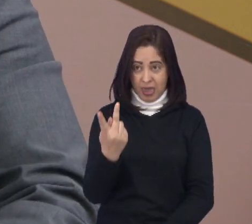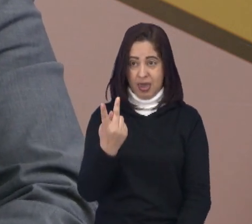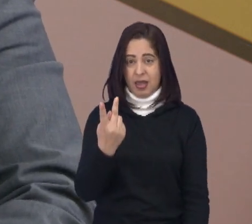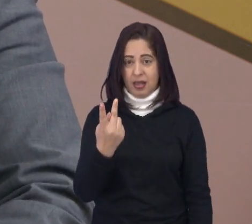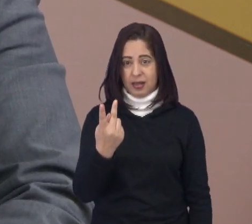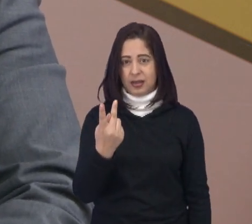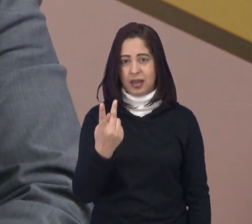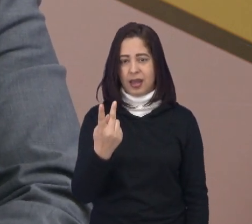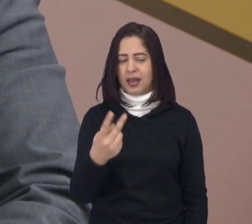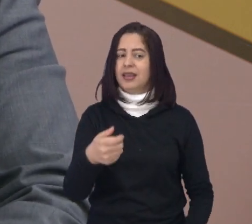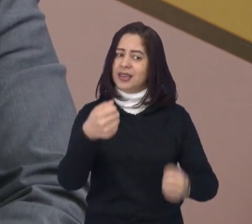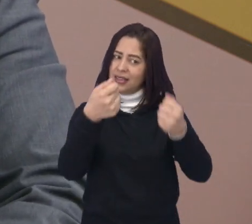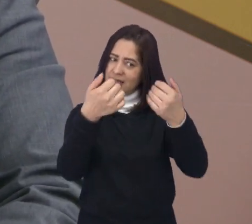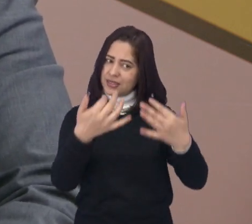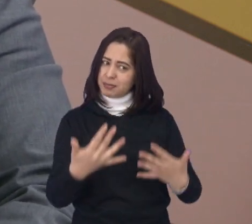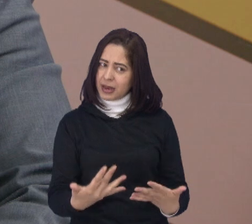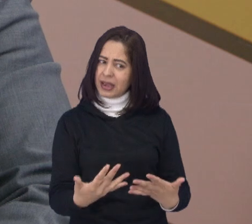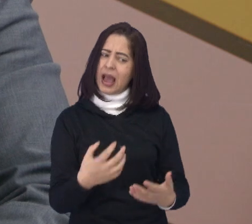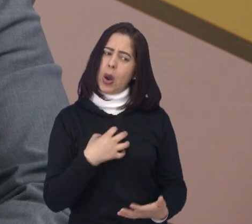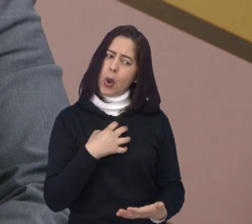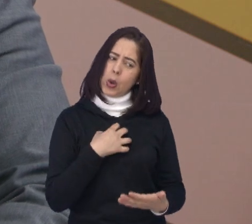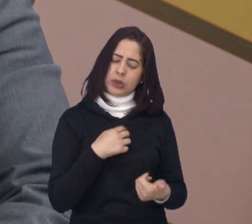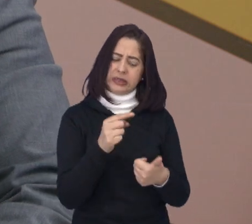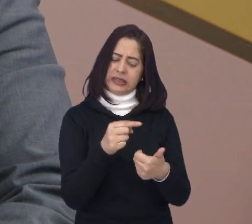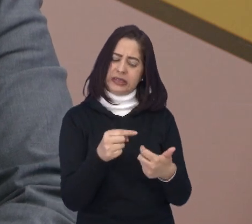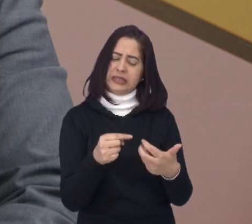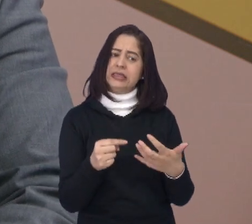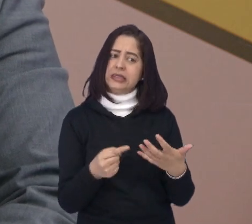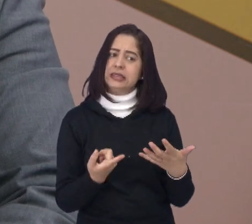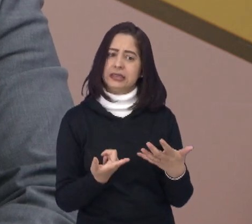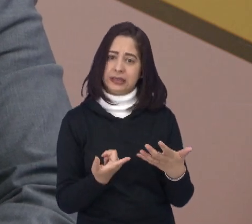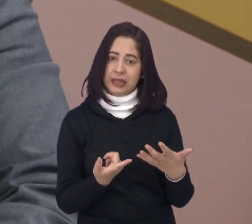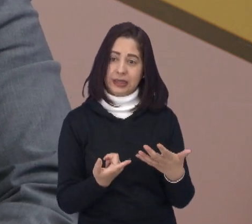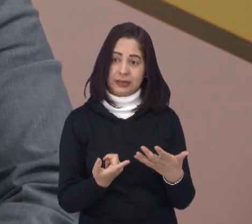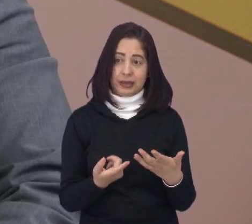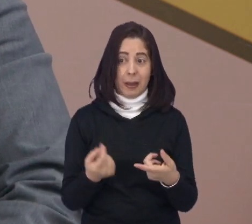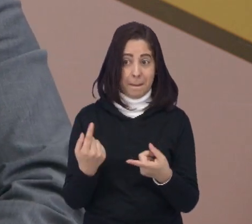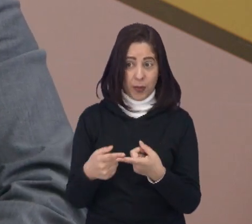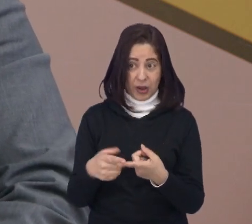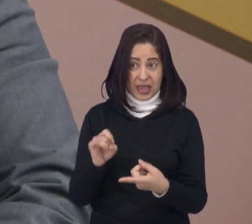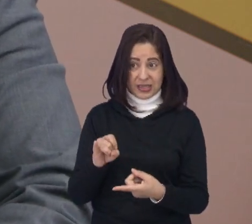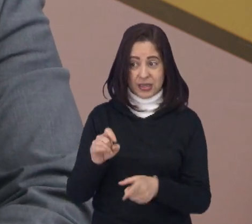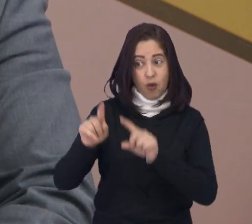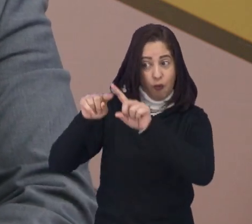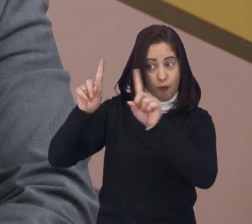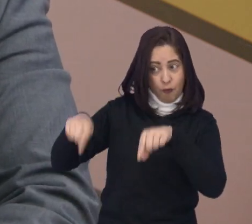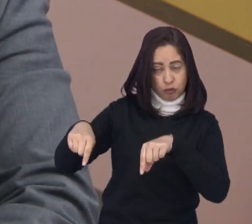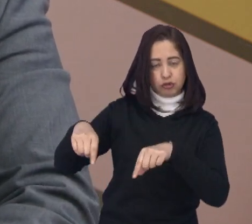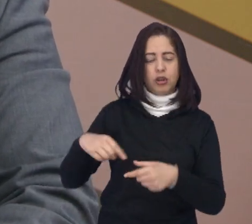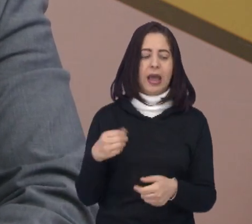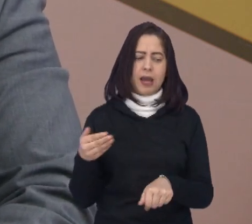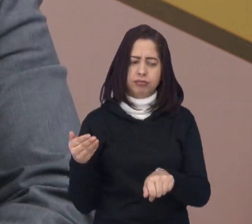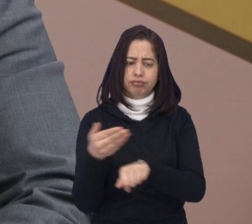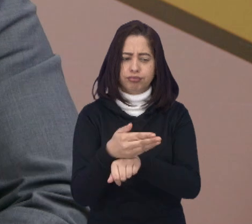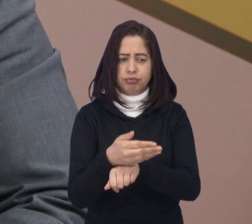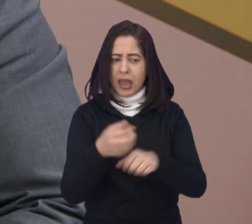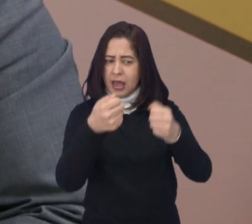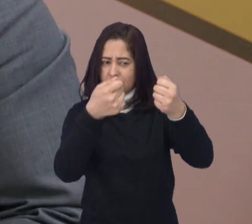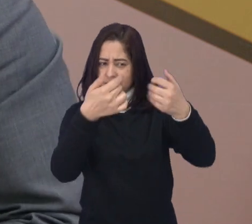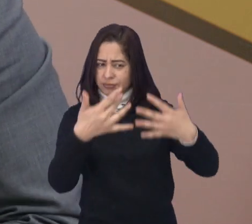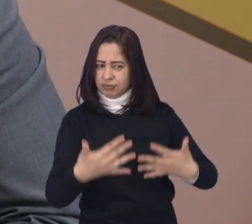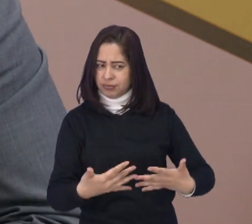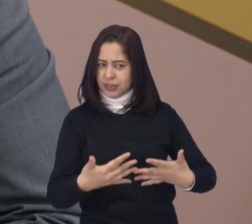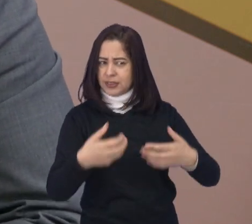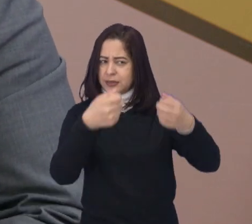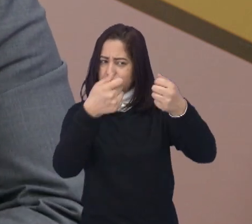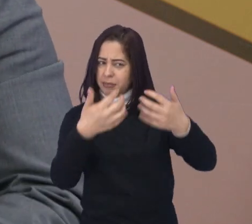empresa e relatar essa queixa. Por quê? Toda queixa da saúde, seja ela ocupacional ou não, que a gente identifica